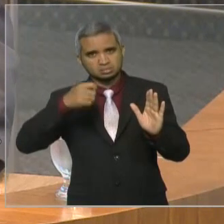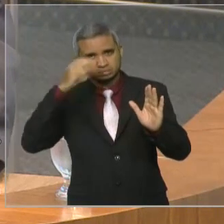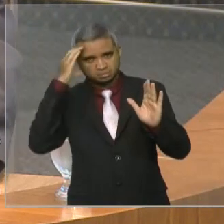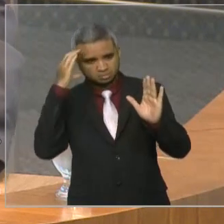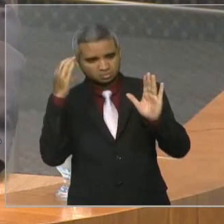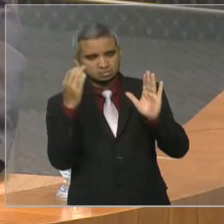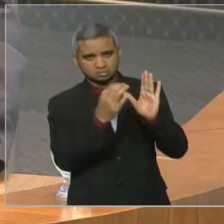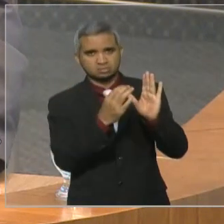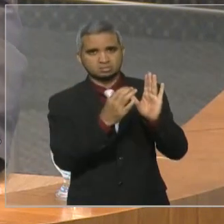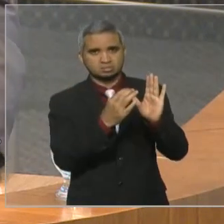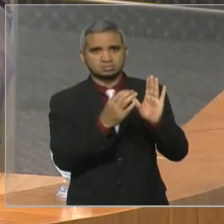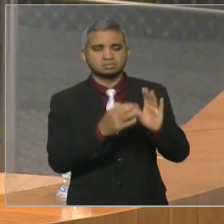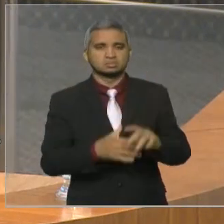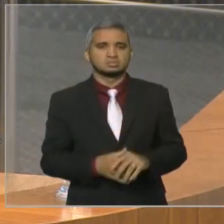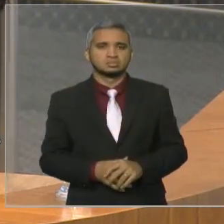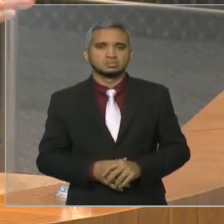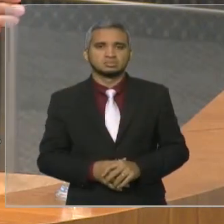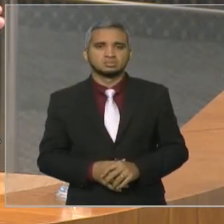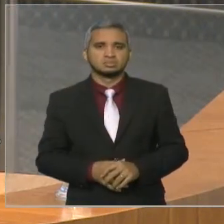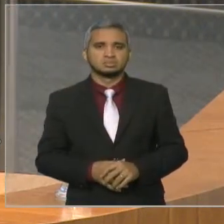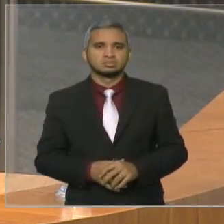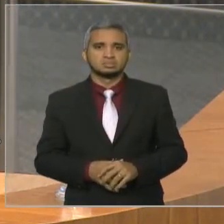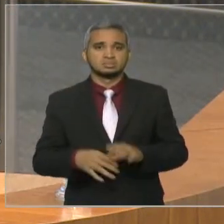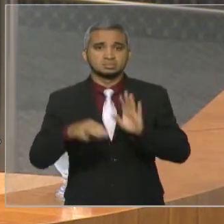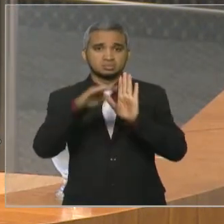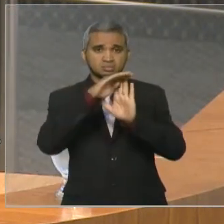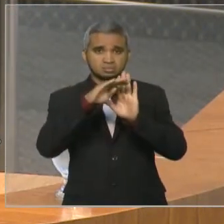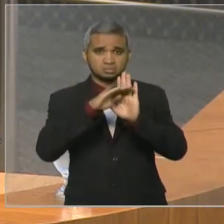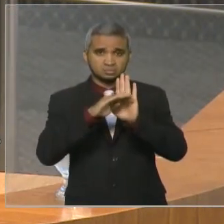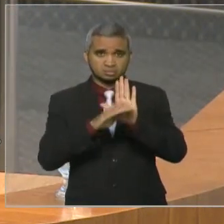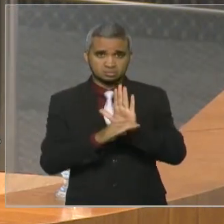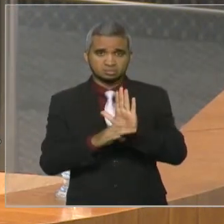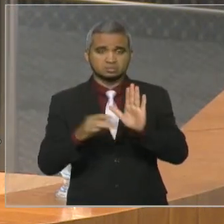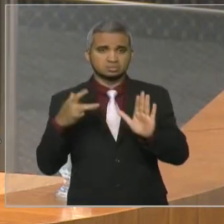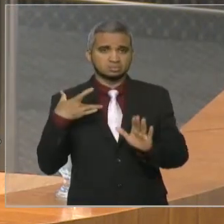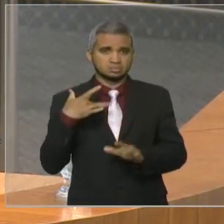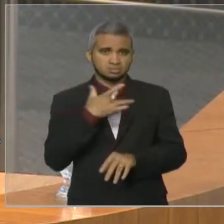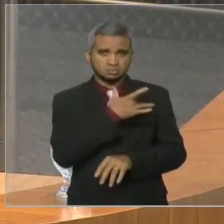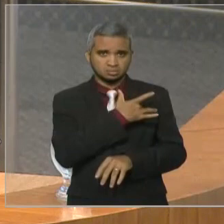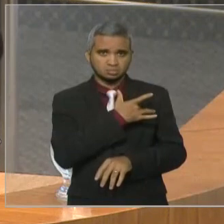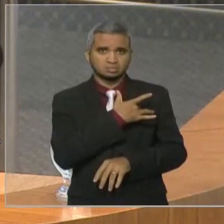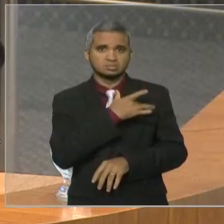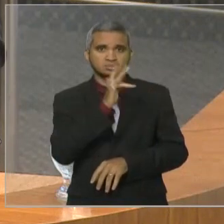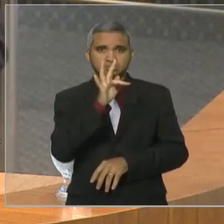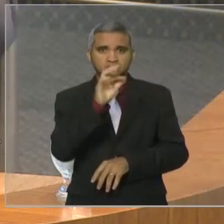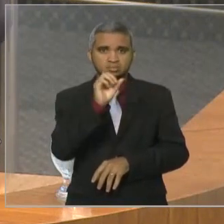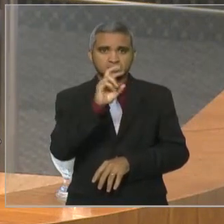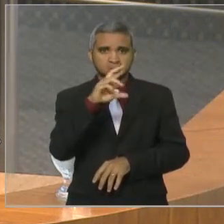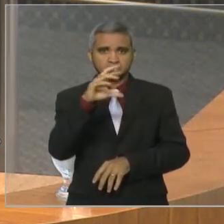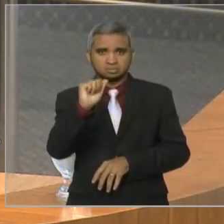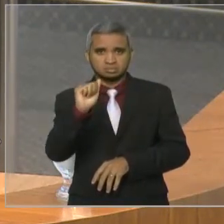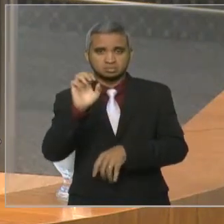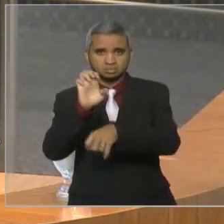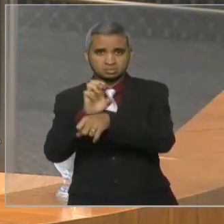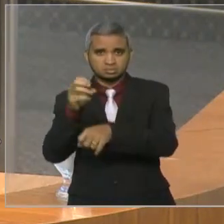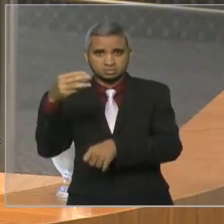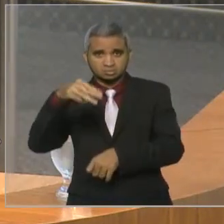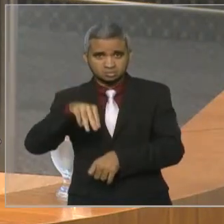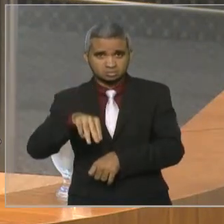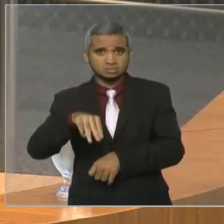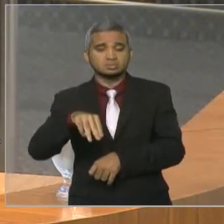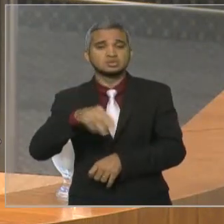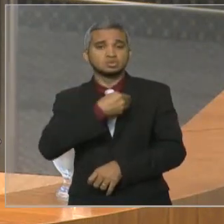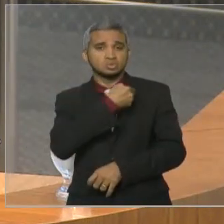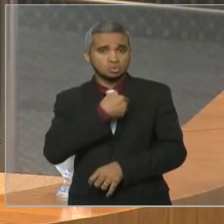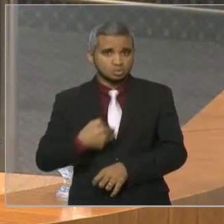sendo obrigação do Estado, como fez com o programa Força Estadual de Saúde, colocando médico no Maranhão, onde nunca tinha tido